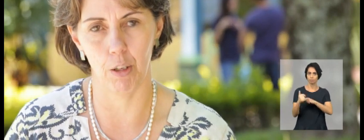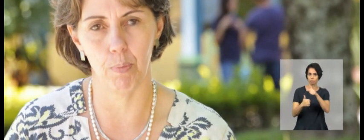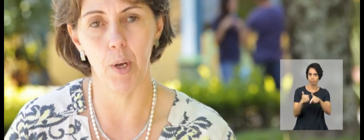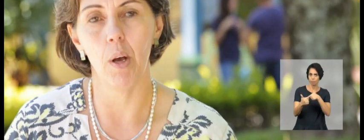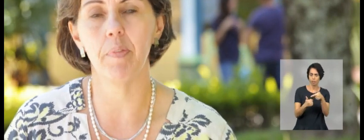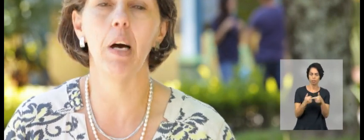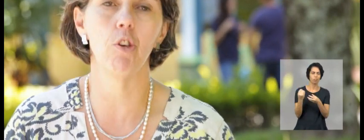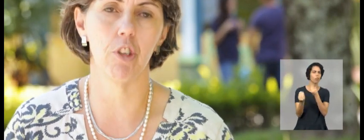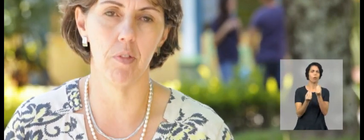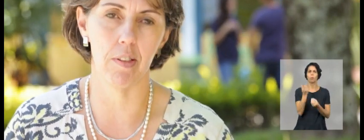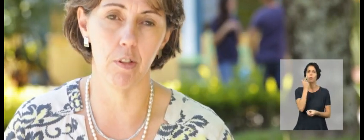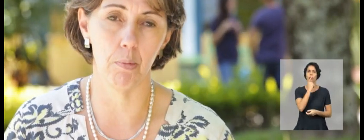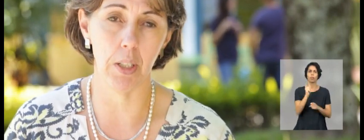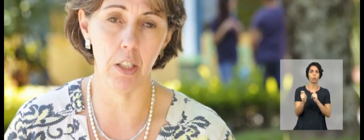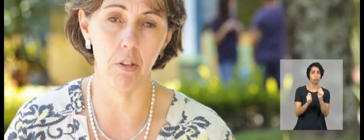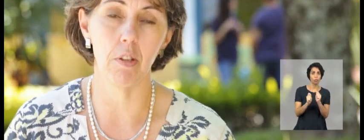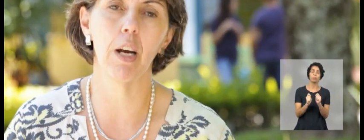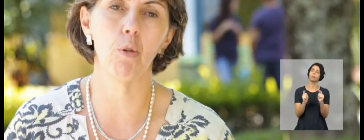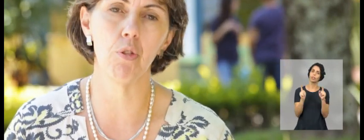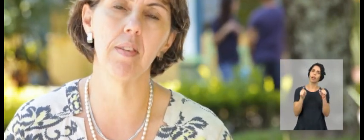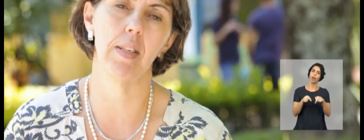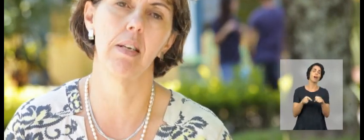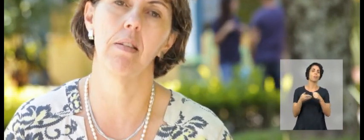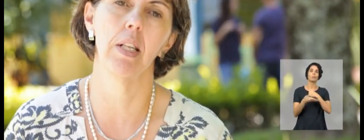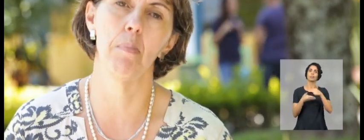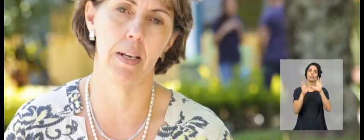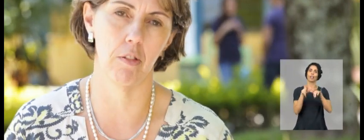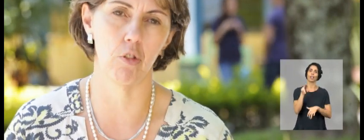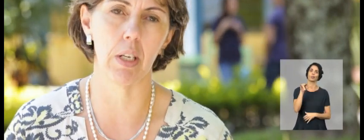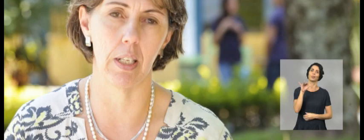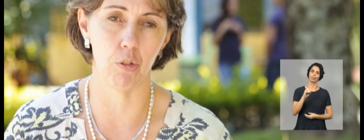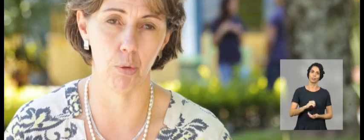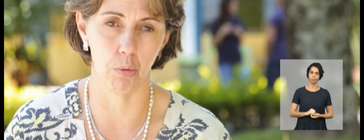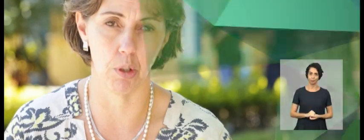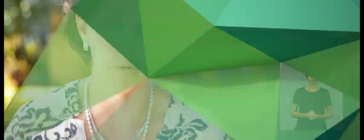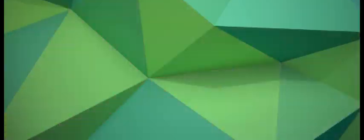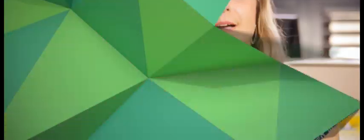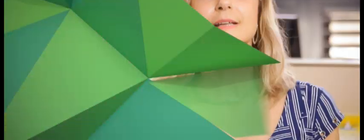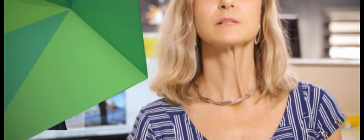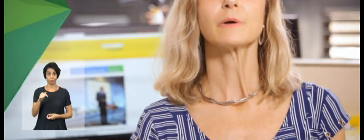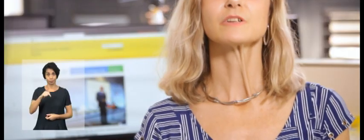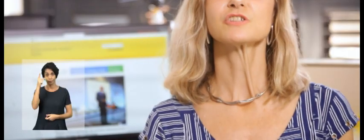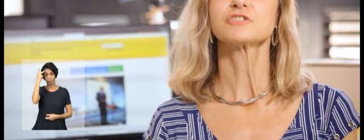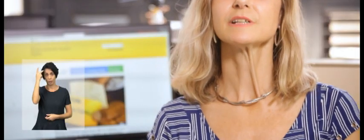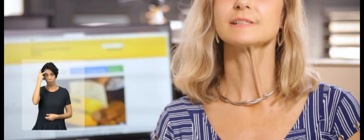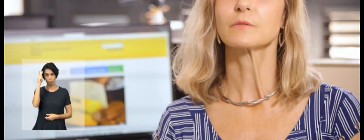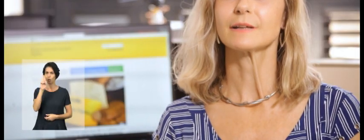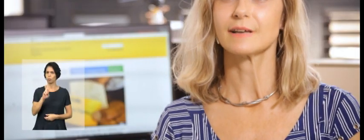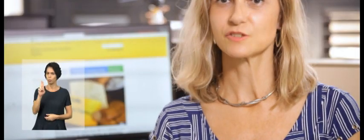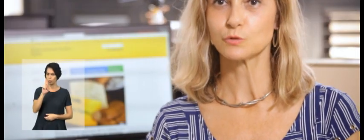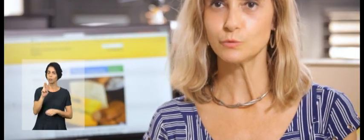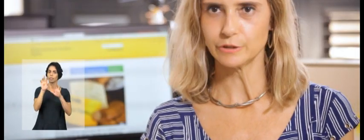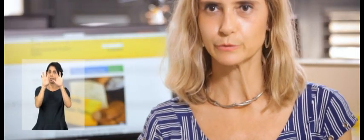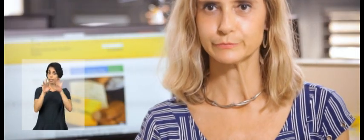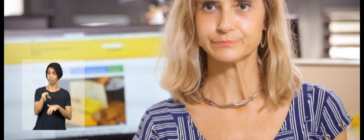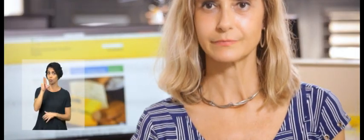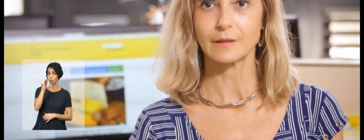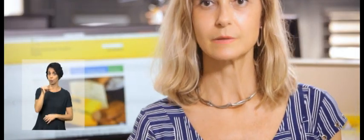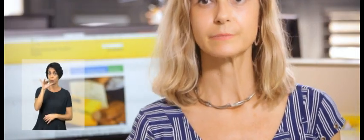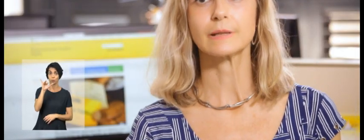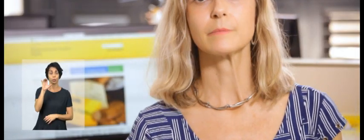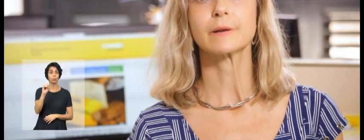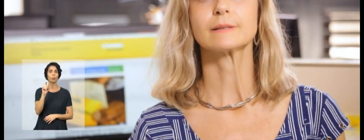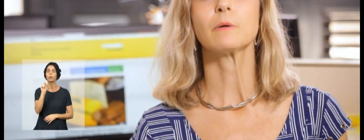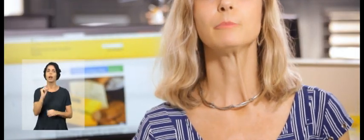trabalho. Da onde que vem esse domínio? Da consistência da base do Cadastro Único. Aqui em São Paulo, a gente utiliza o Cadastro Único... Adriana